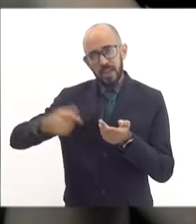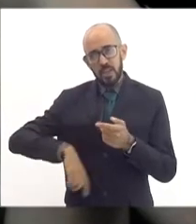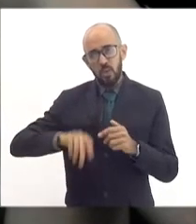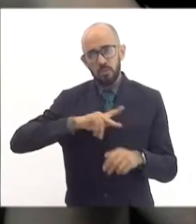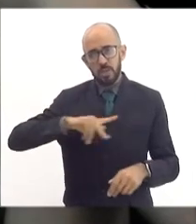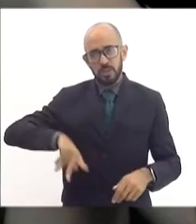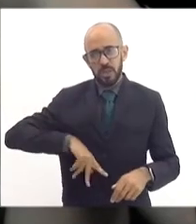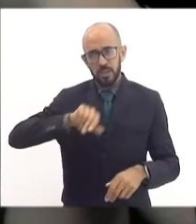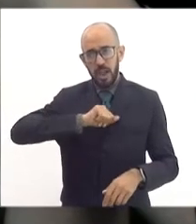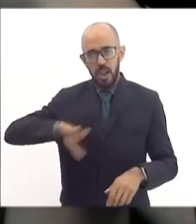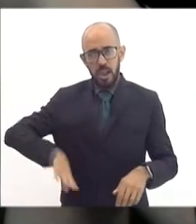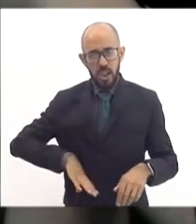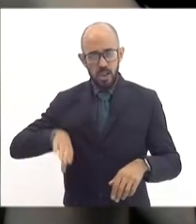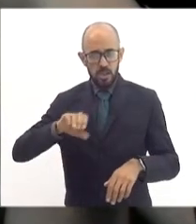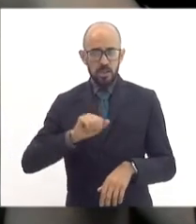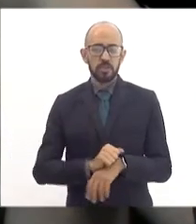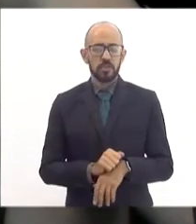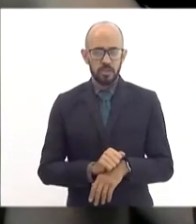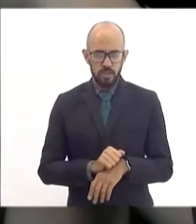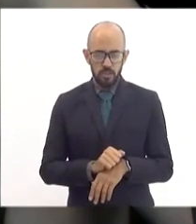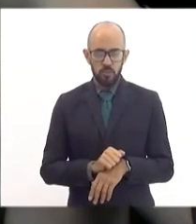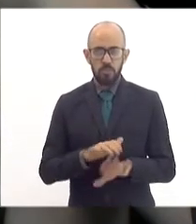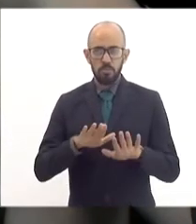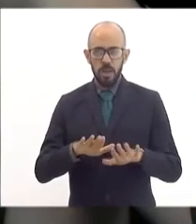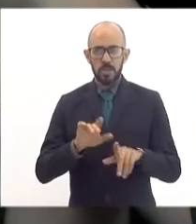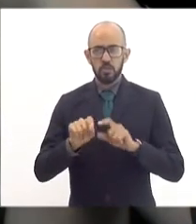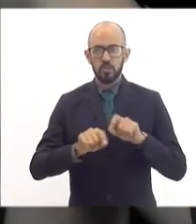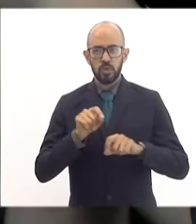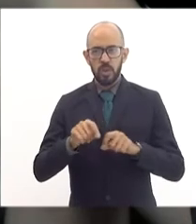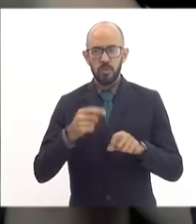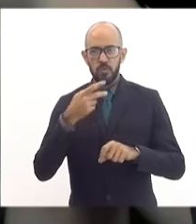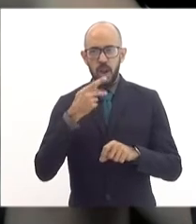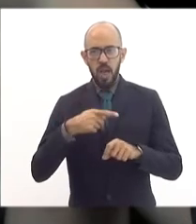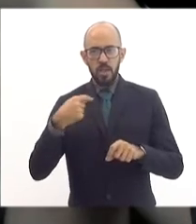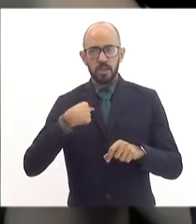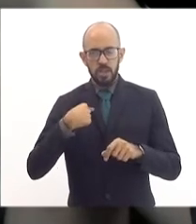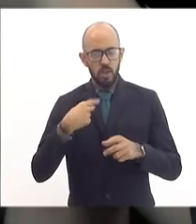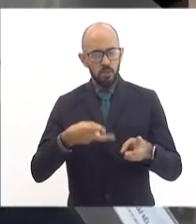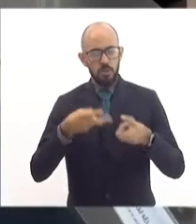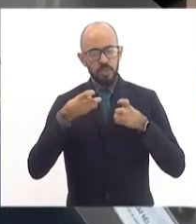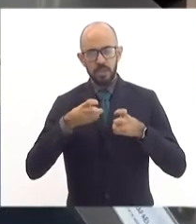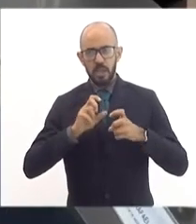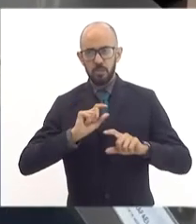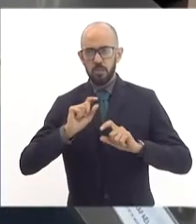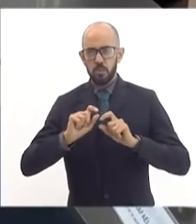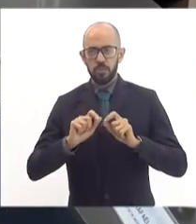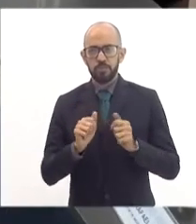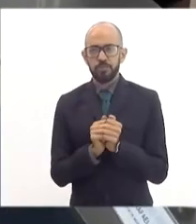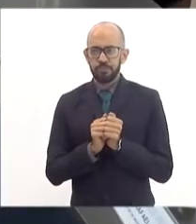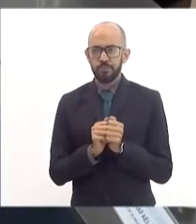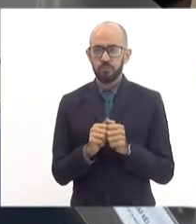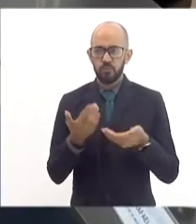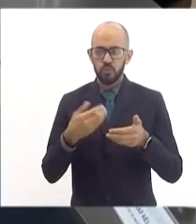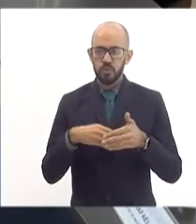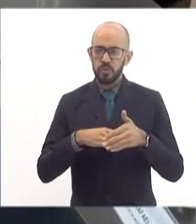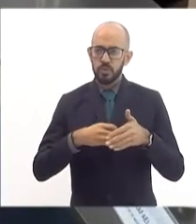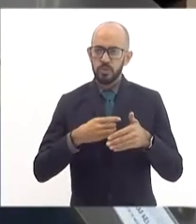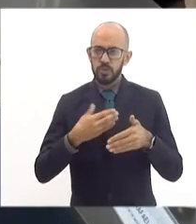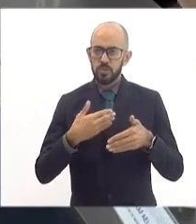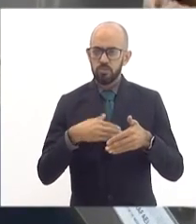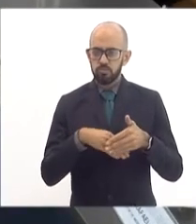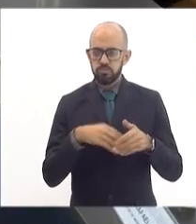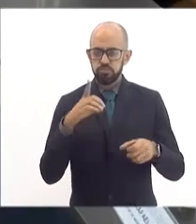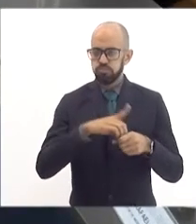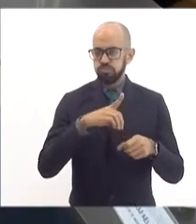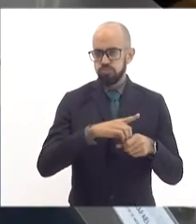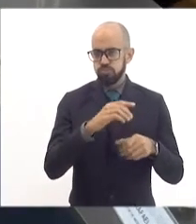LES. Dizer só, enfim, dizer que eu vejo esse... o fundo com grande entusiasmo,